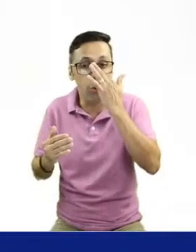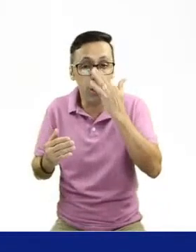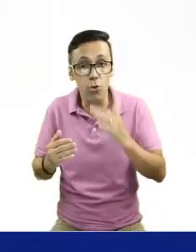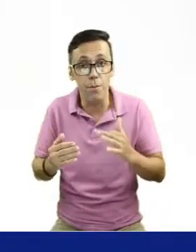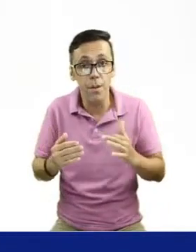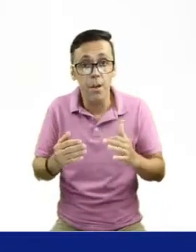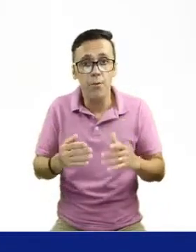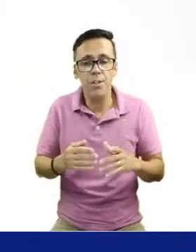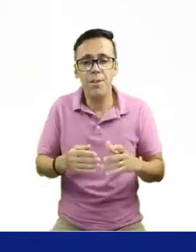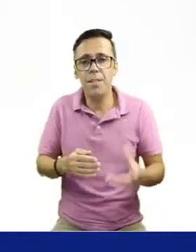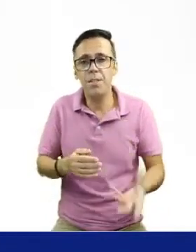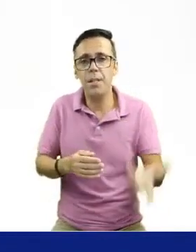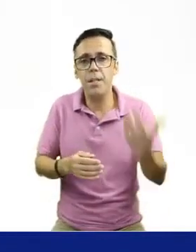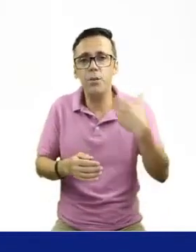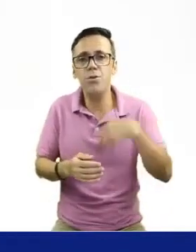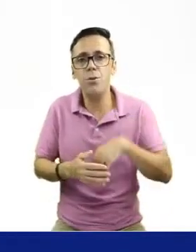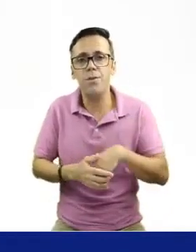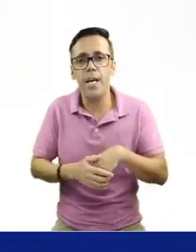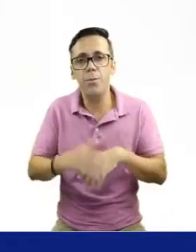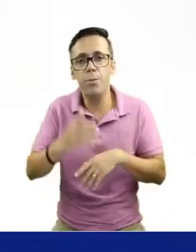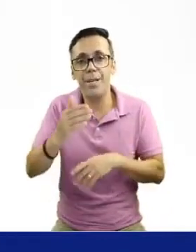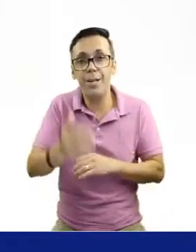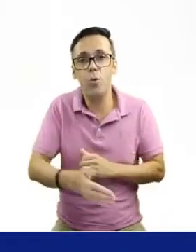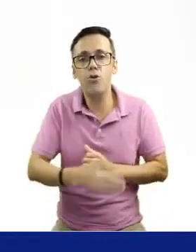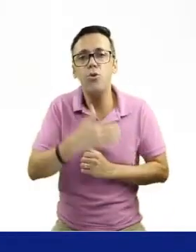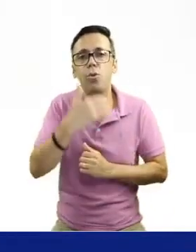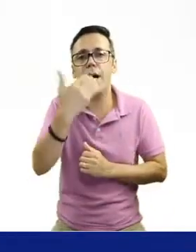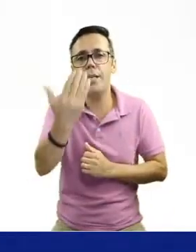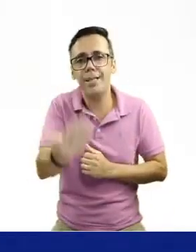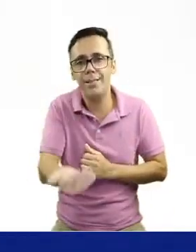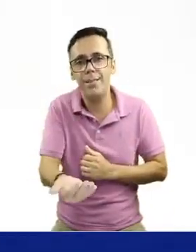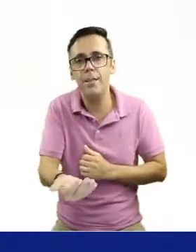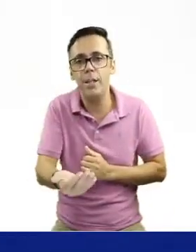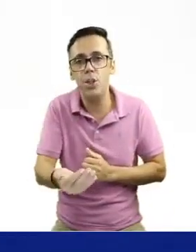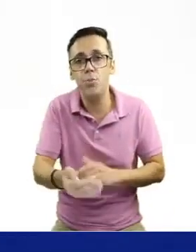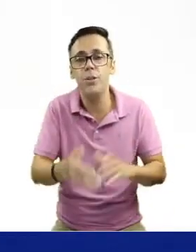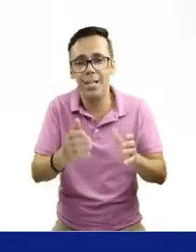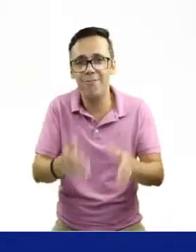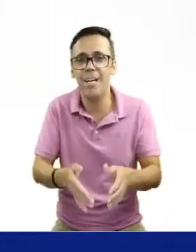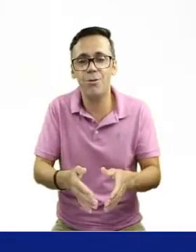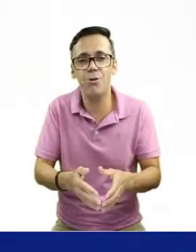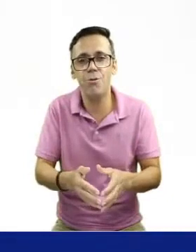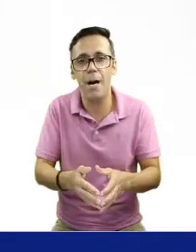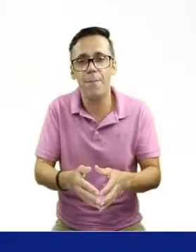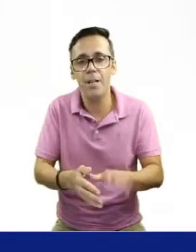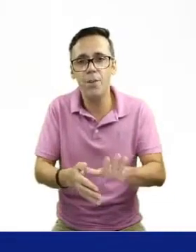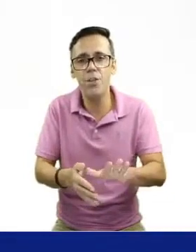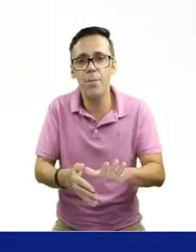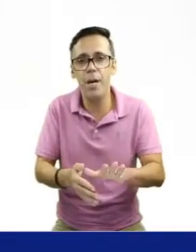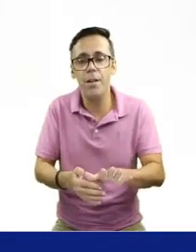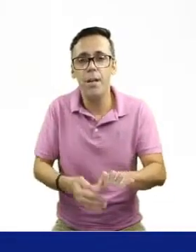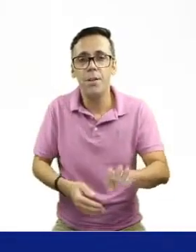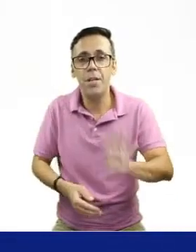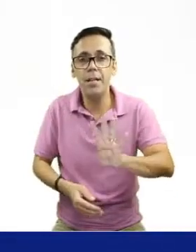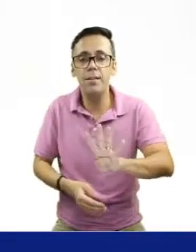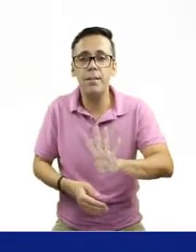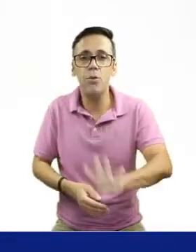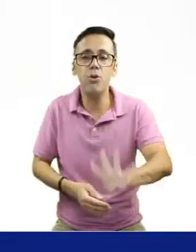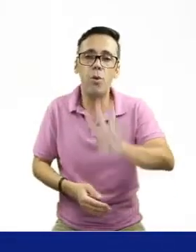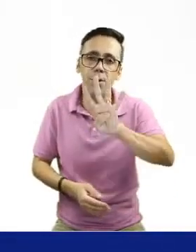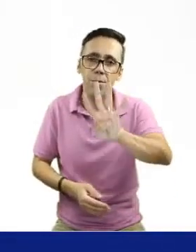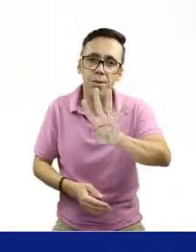semana fazendo isso você vai estar treinando o seu cérebro para ele continuar nessa nesse ritmo e ele vai continuar Então veja bem